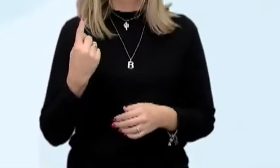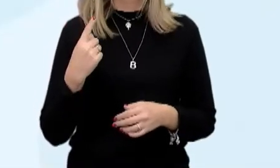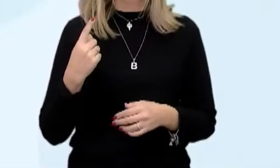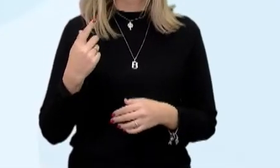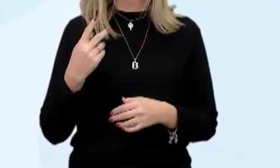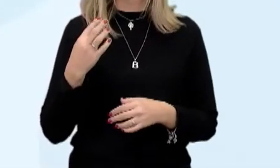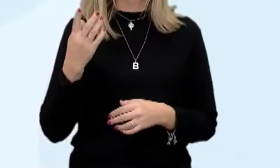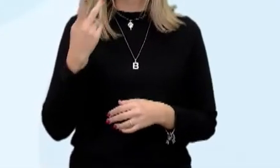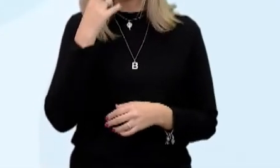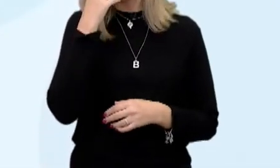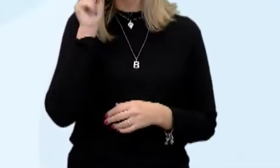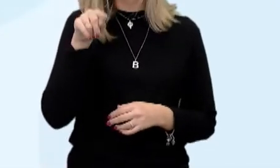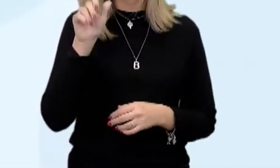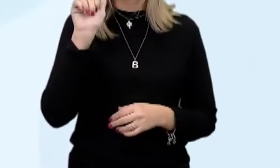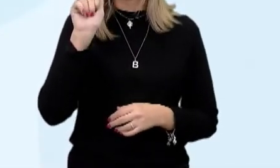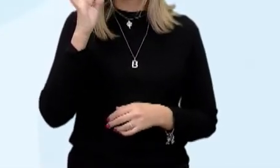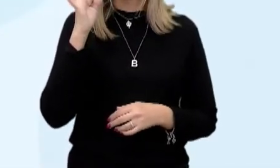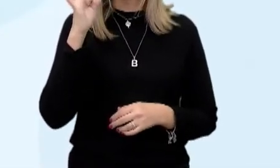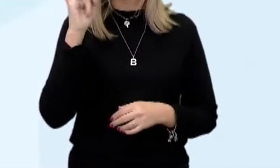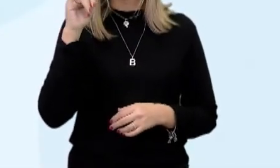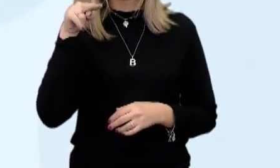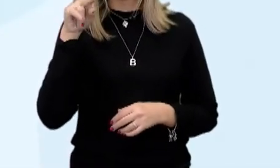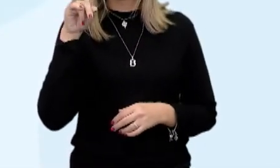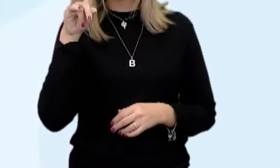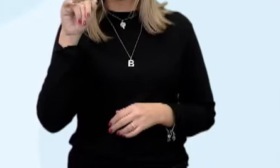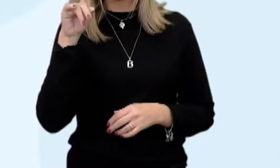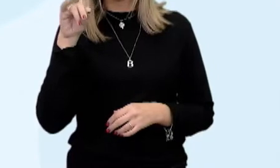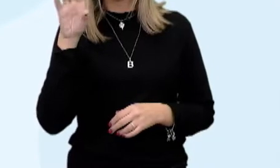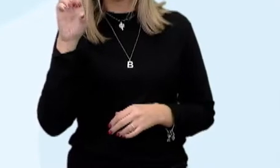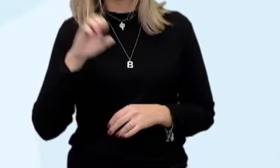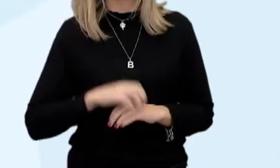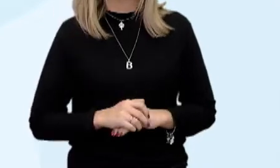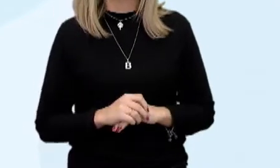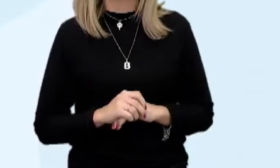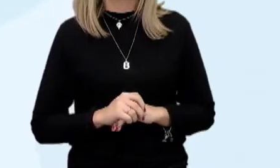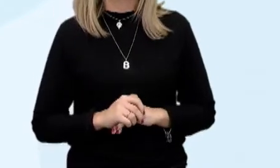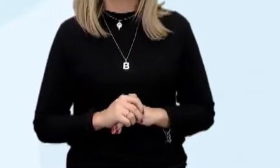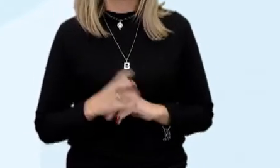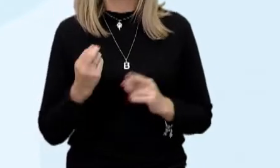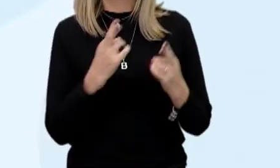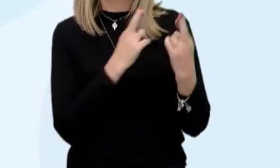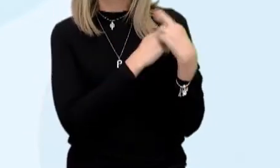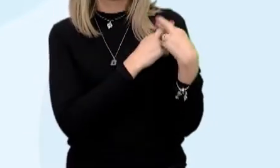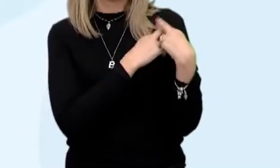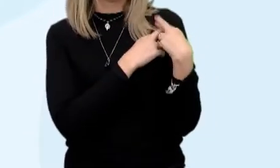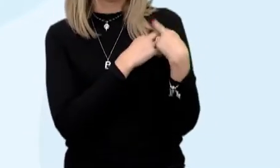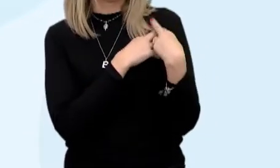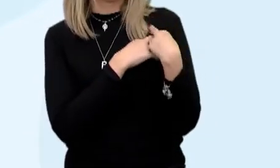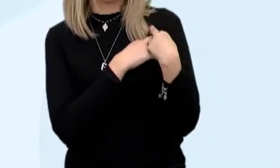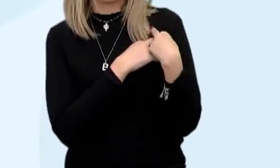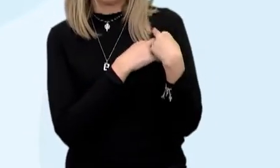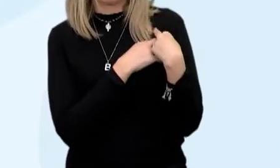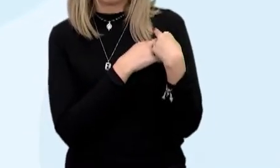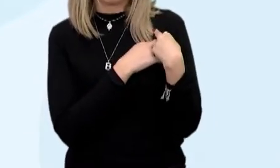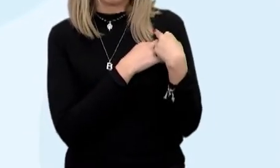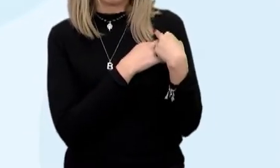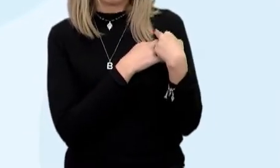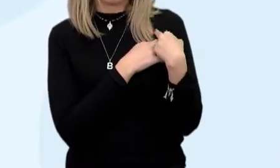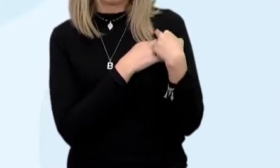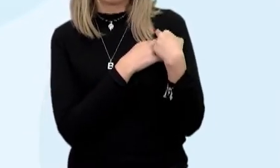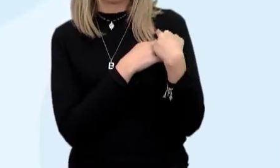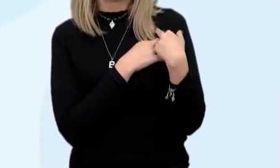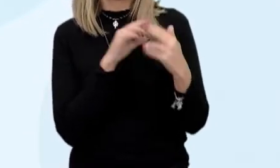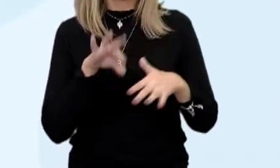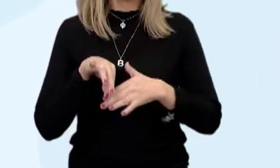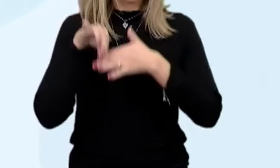credibilidade. Eu trabalho toda a informação da Celebridade Vira-Lata com muita responsabilidade. Eventualmente, eu permito que algum voluntário